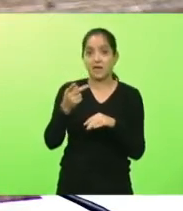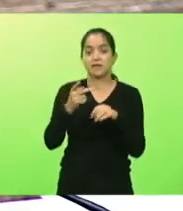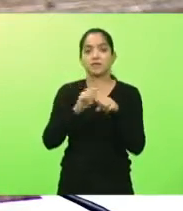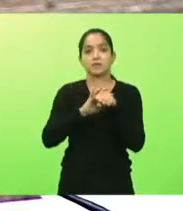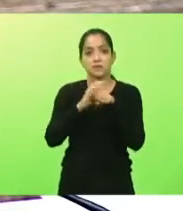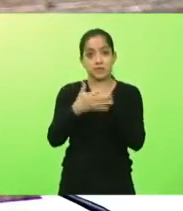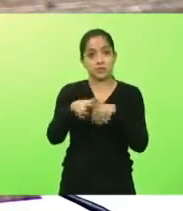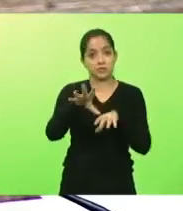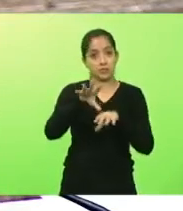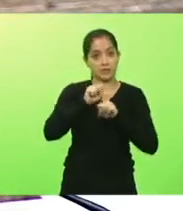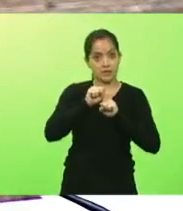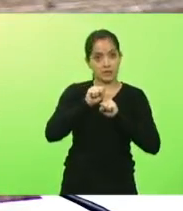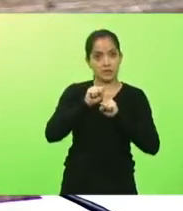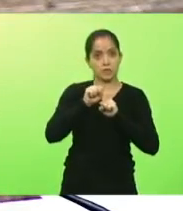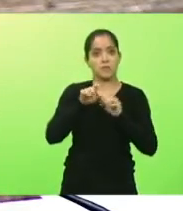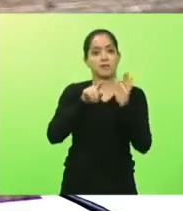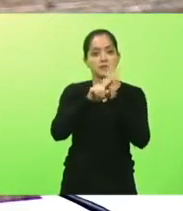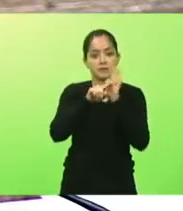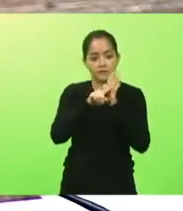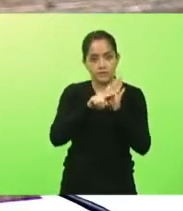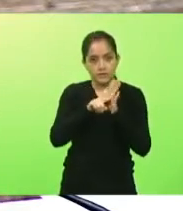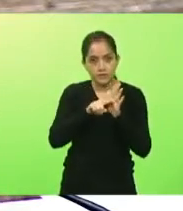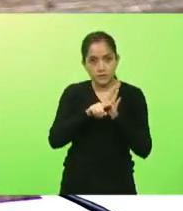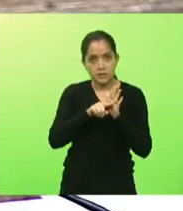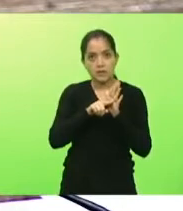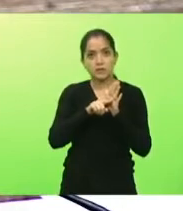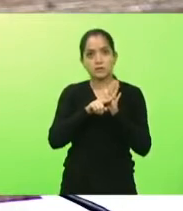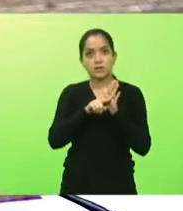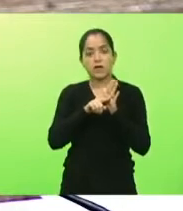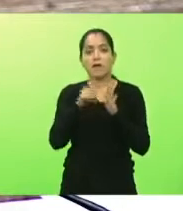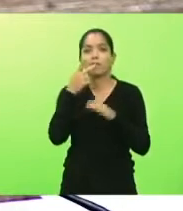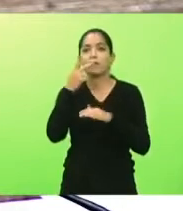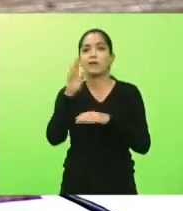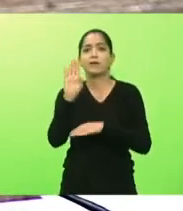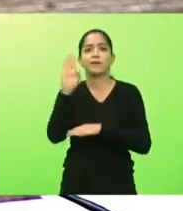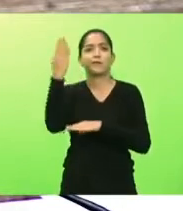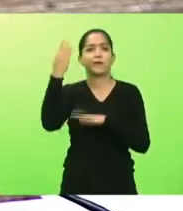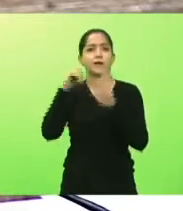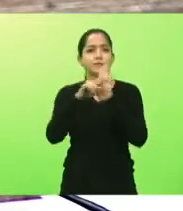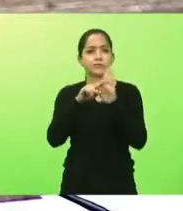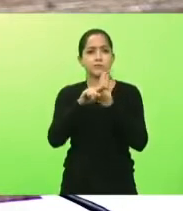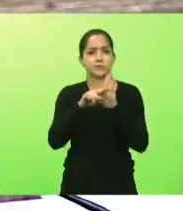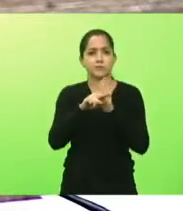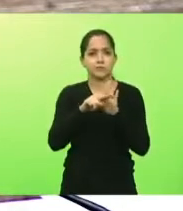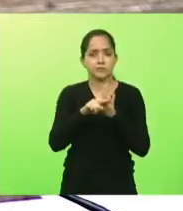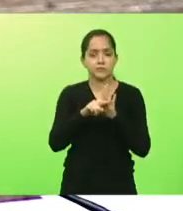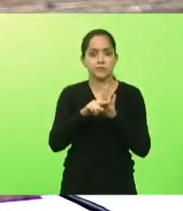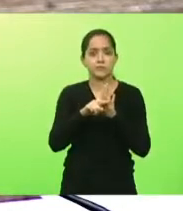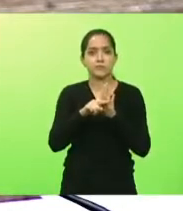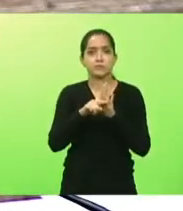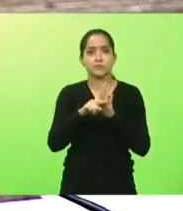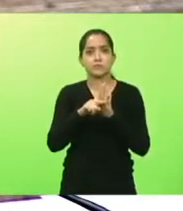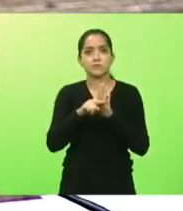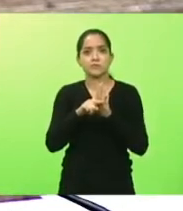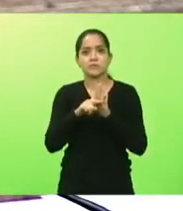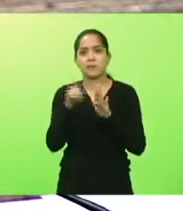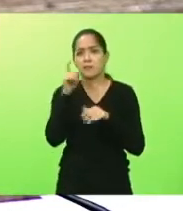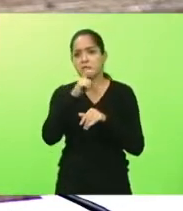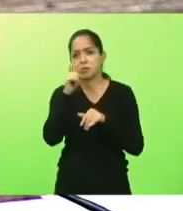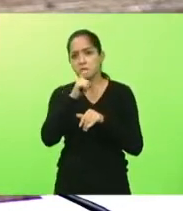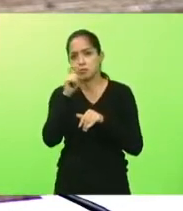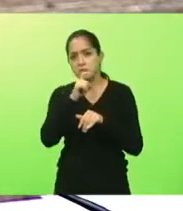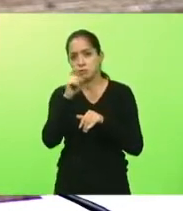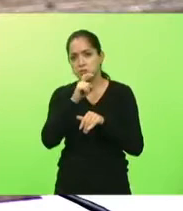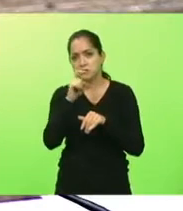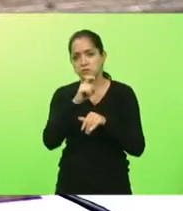teste, e falaram que o teste era falso. Deu negativo e era falso. Né? Era falso, não, isso é mentira, o presidente